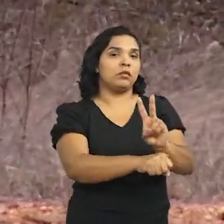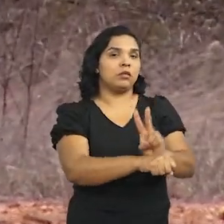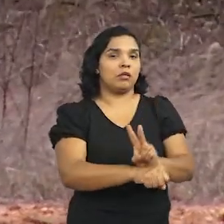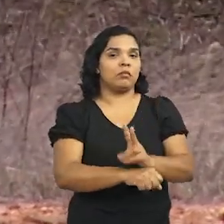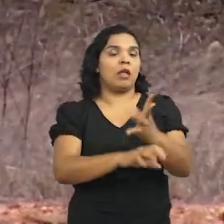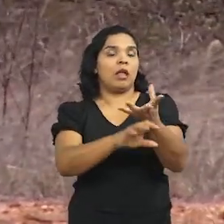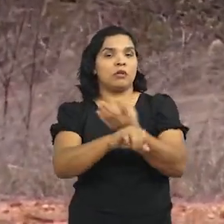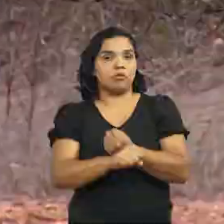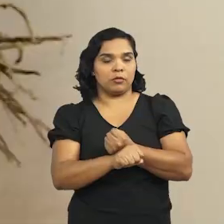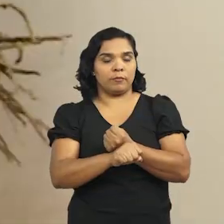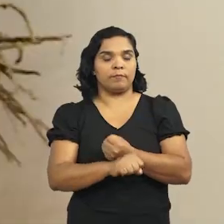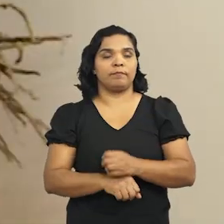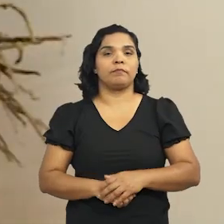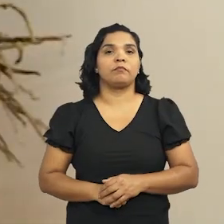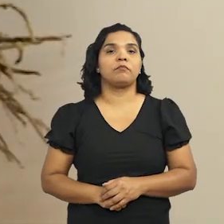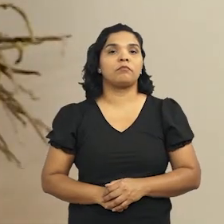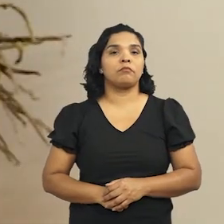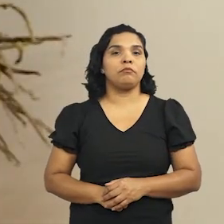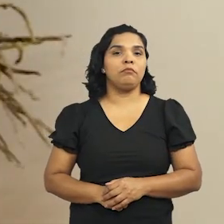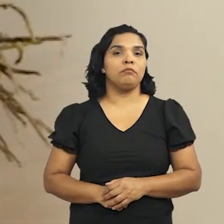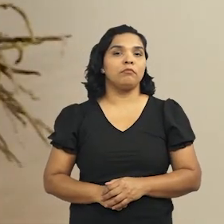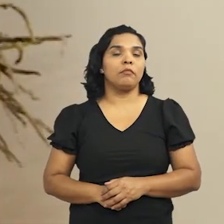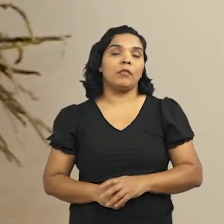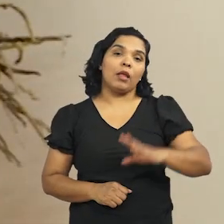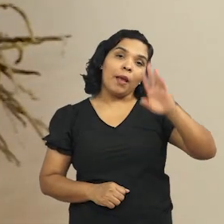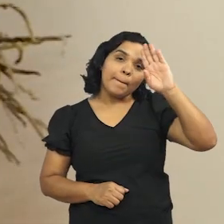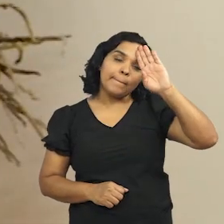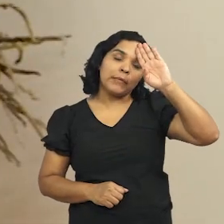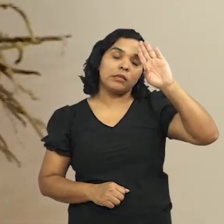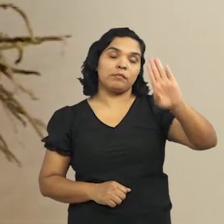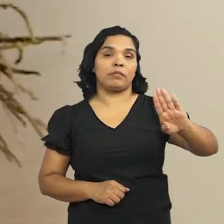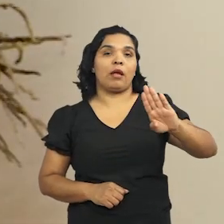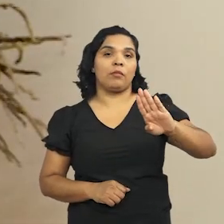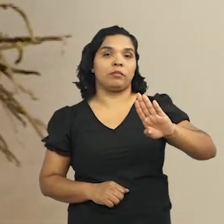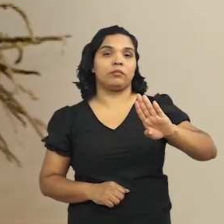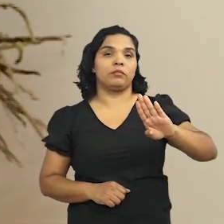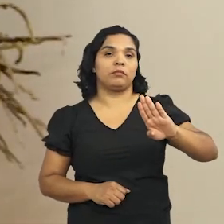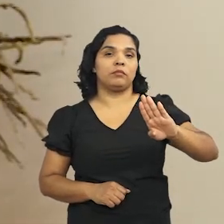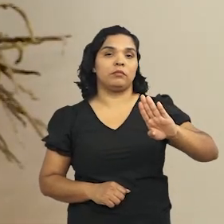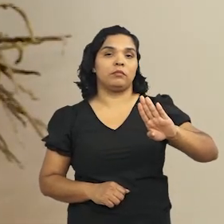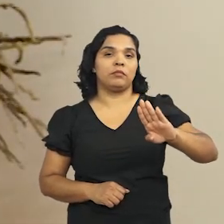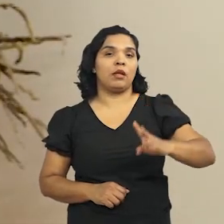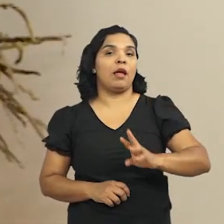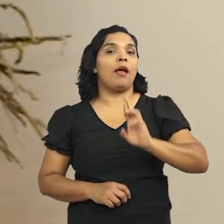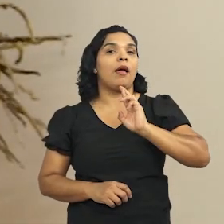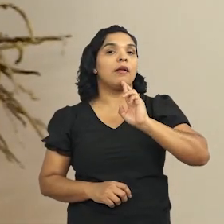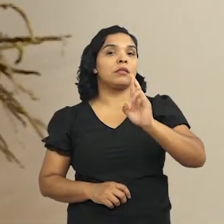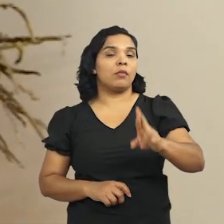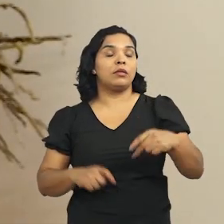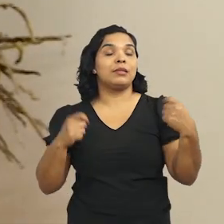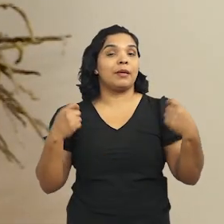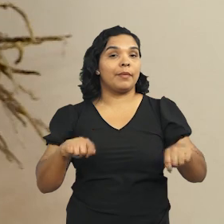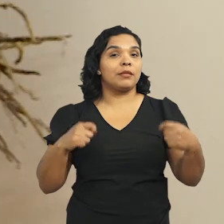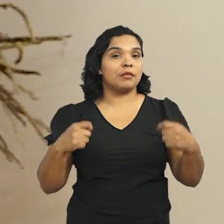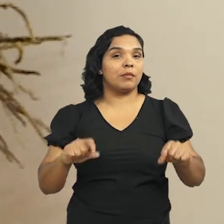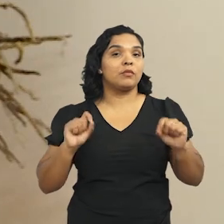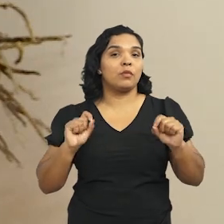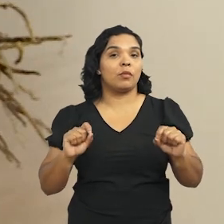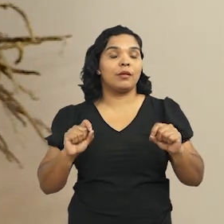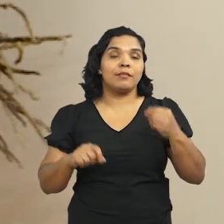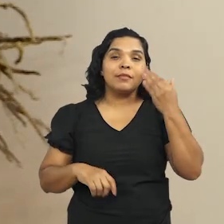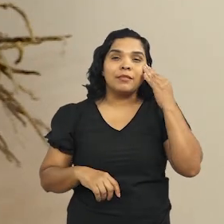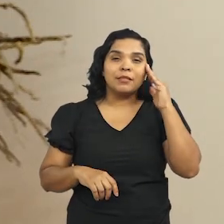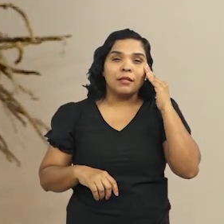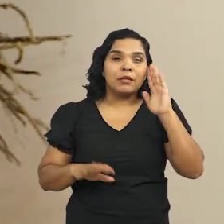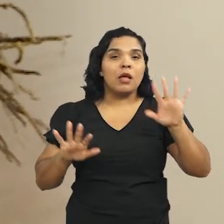de proteção do bioma. Essa é a principal, não é, resposta que